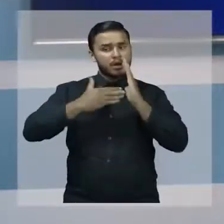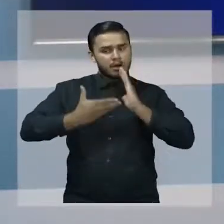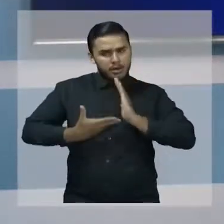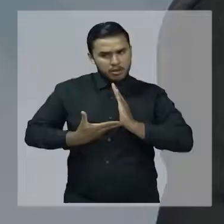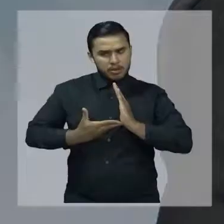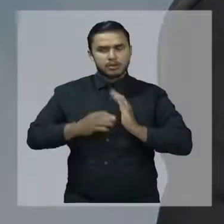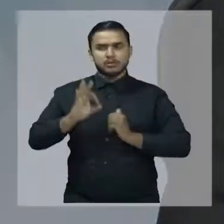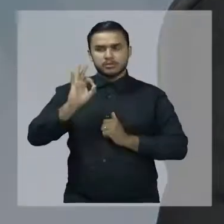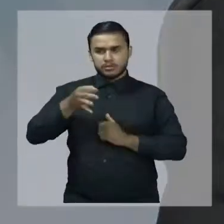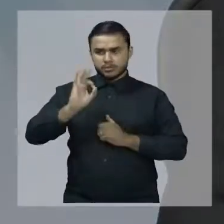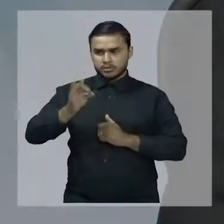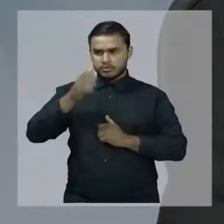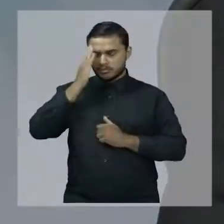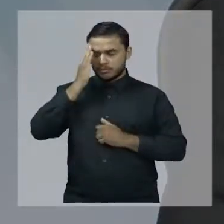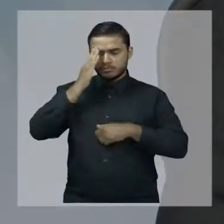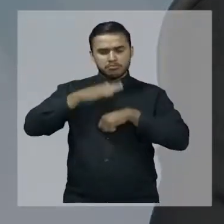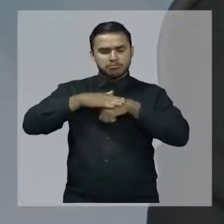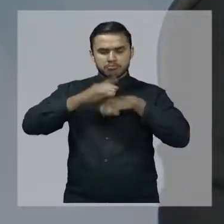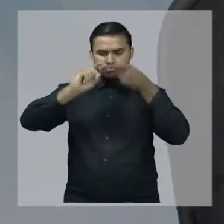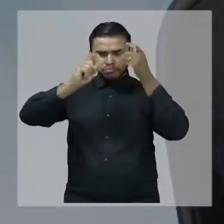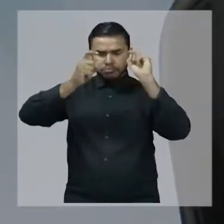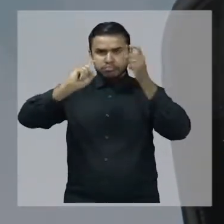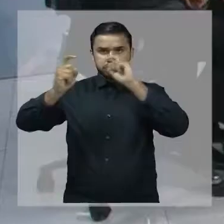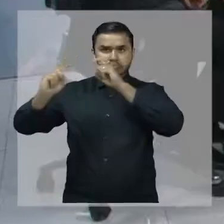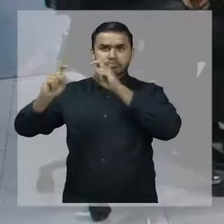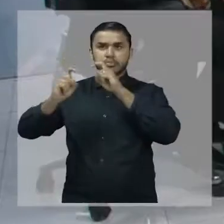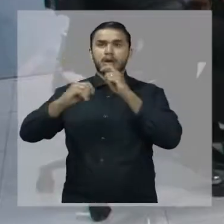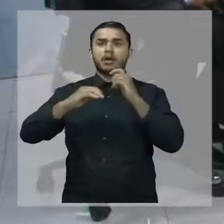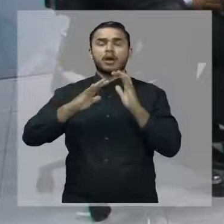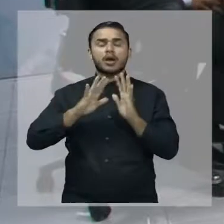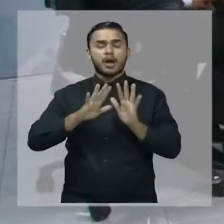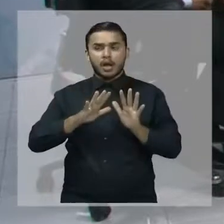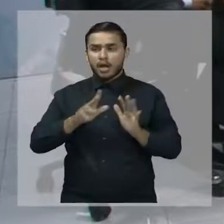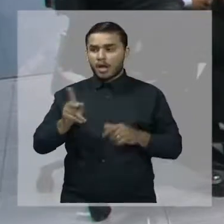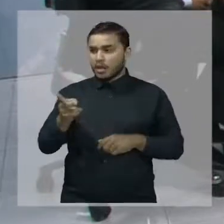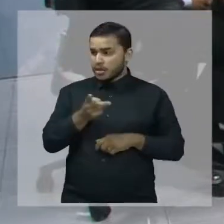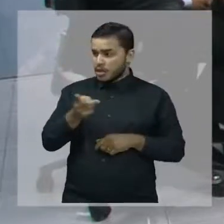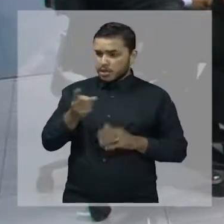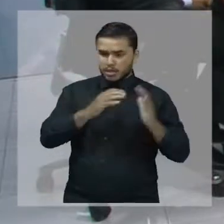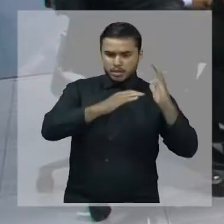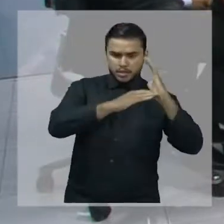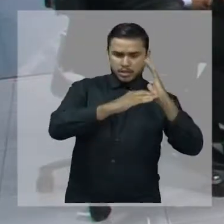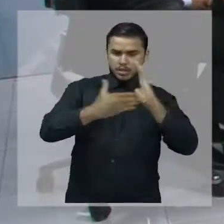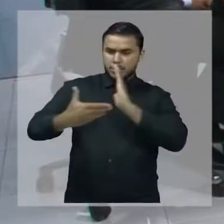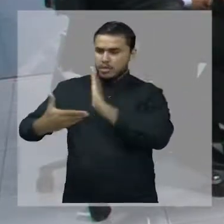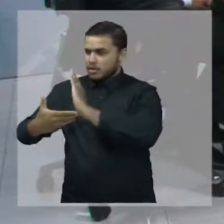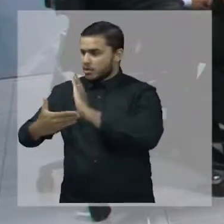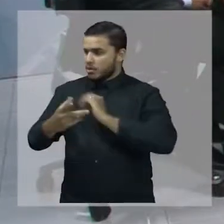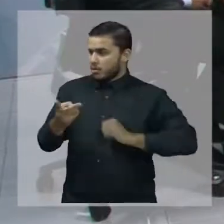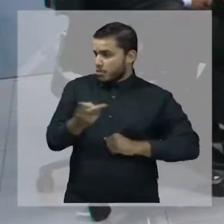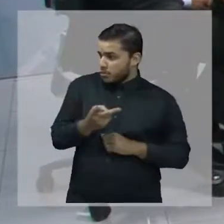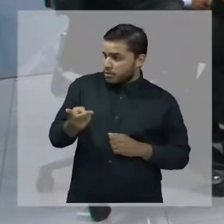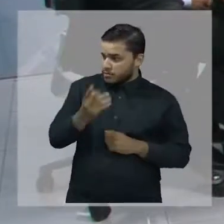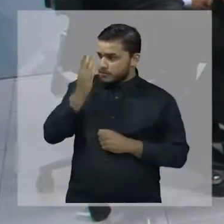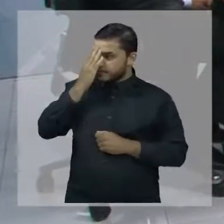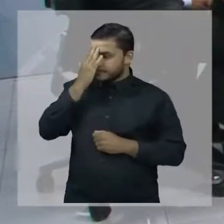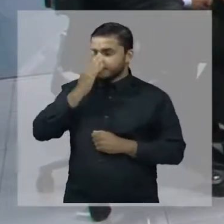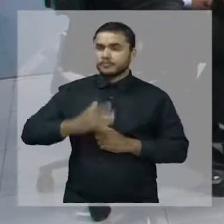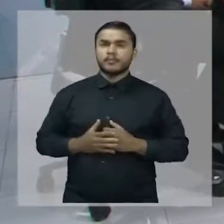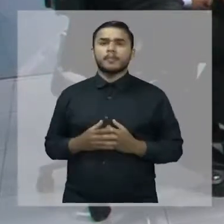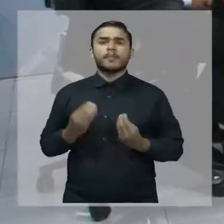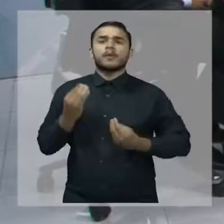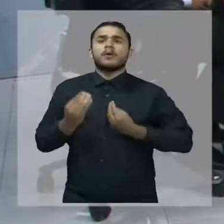repito, por iniciativa própria, pela pauta conjunta definida entre as duas casas, Câmara e